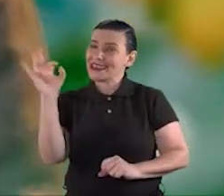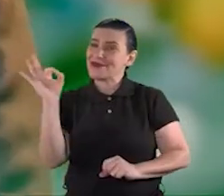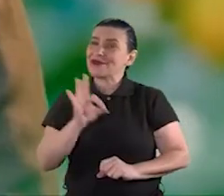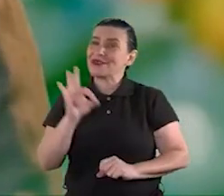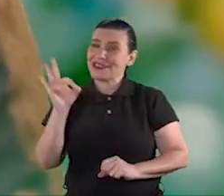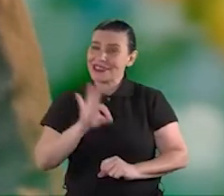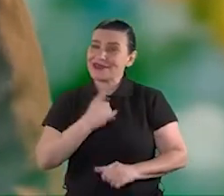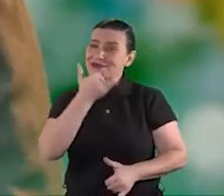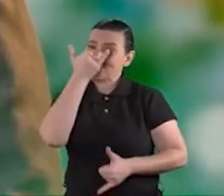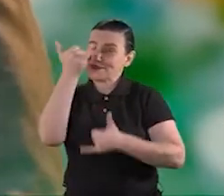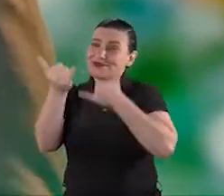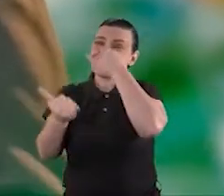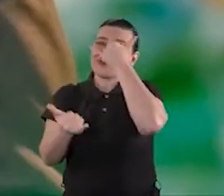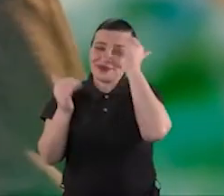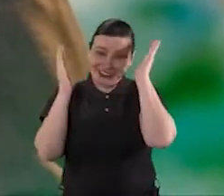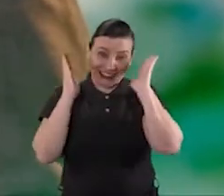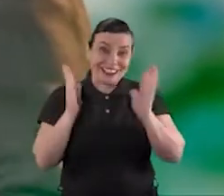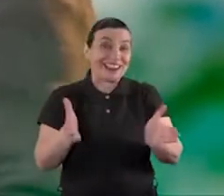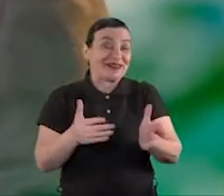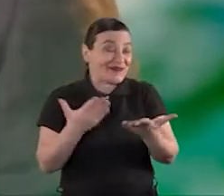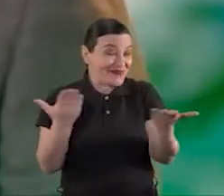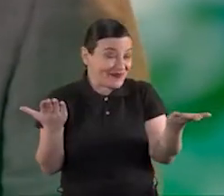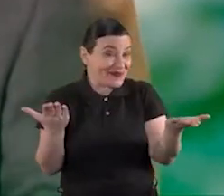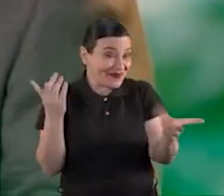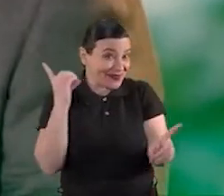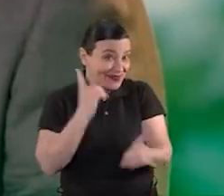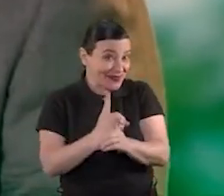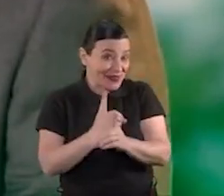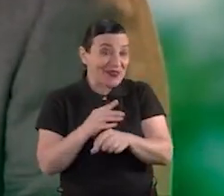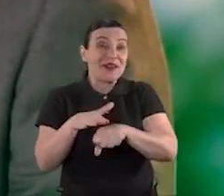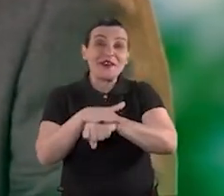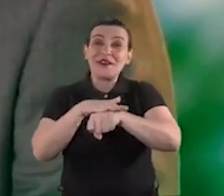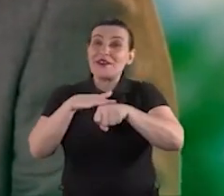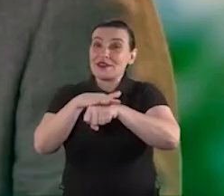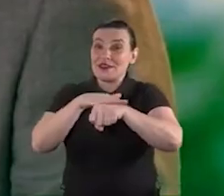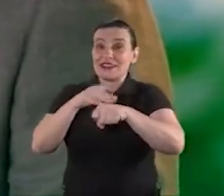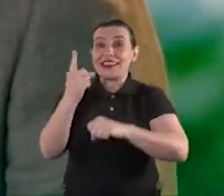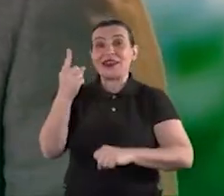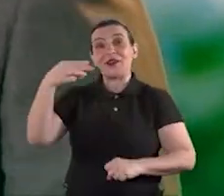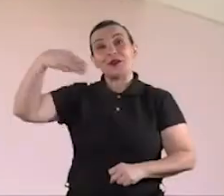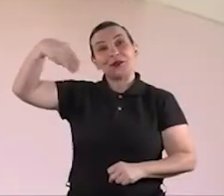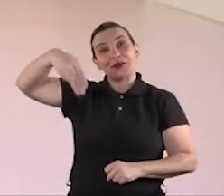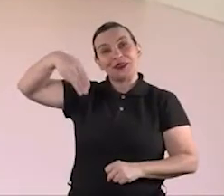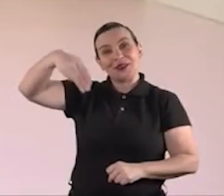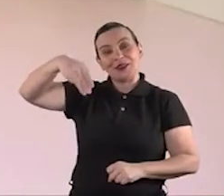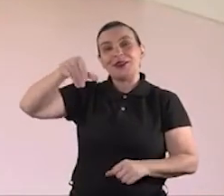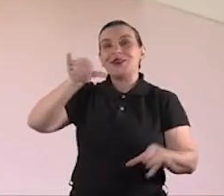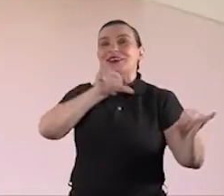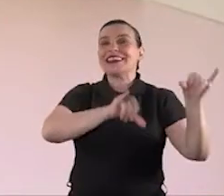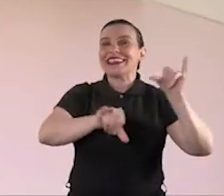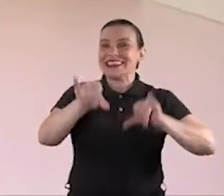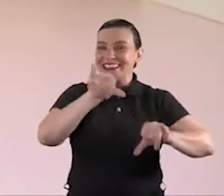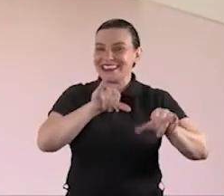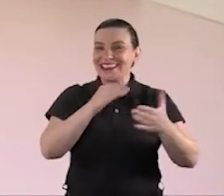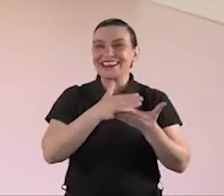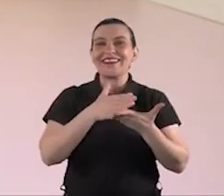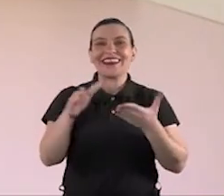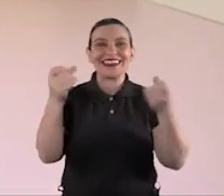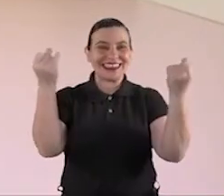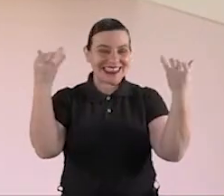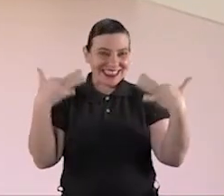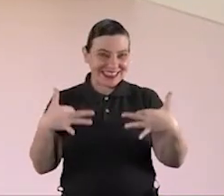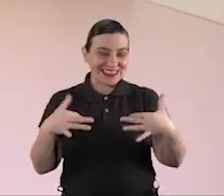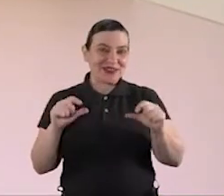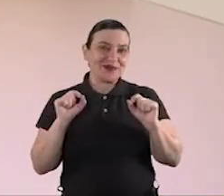porcento das vezes então adivinhou Vamos conversar por apenas um minuto sobre química quero começar dizendo